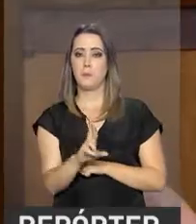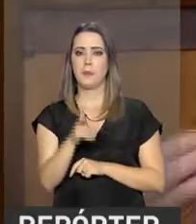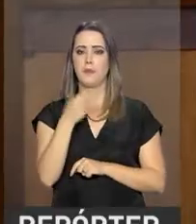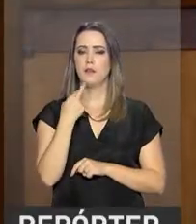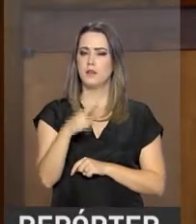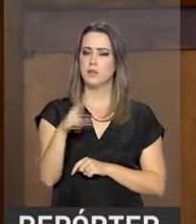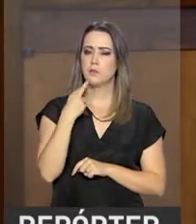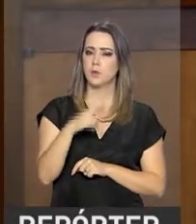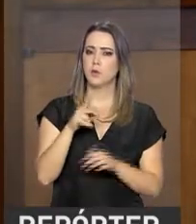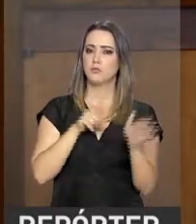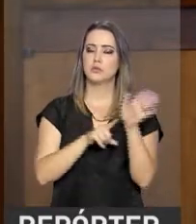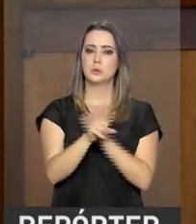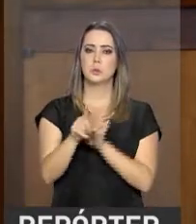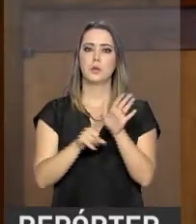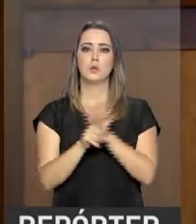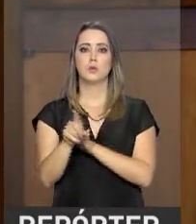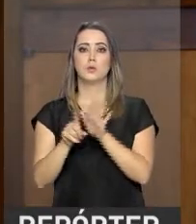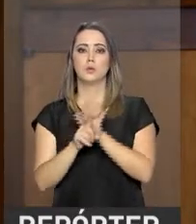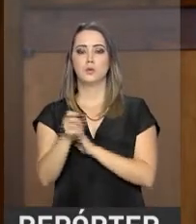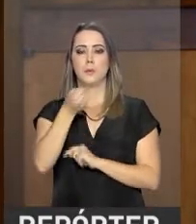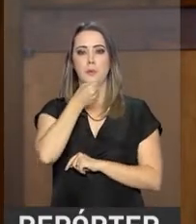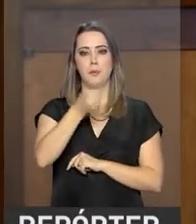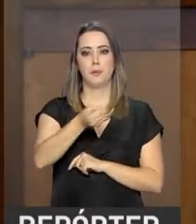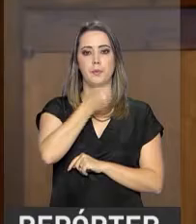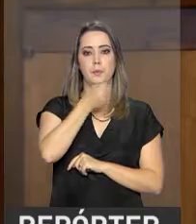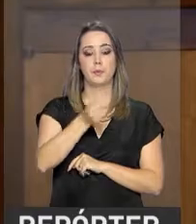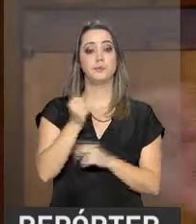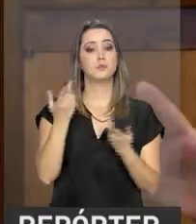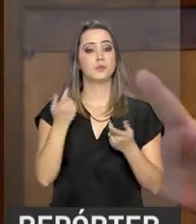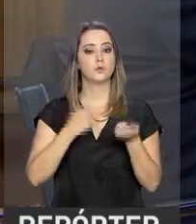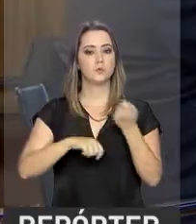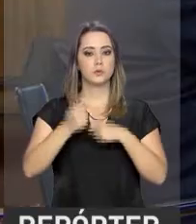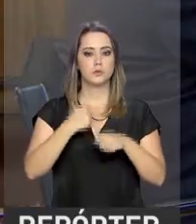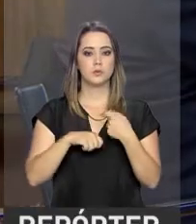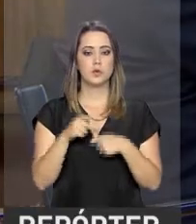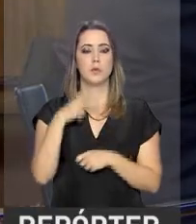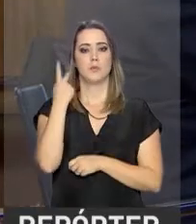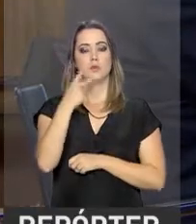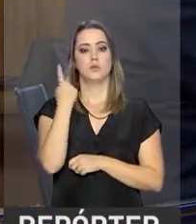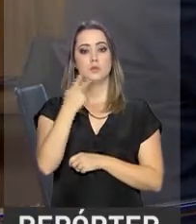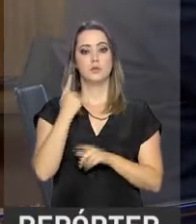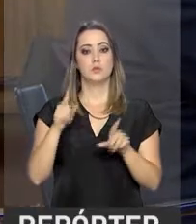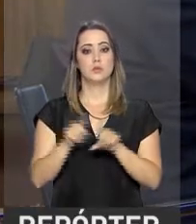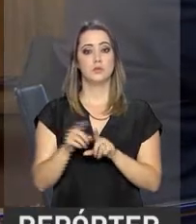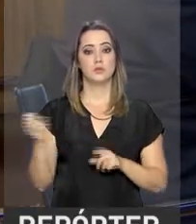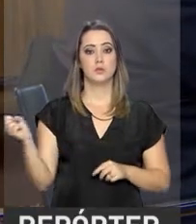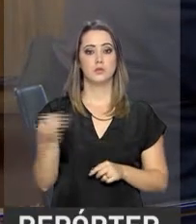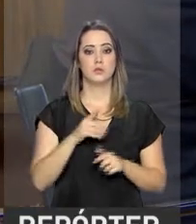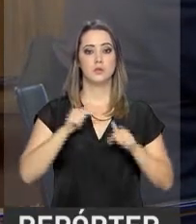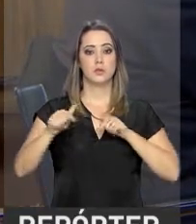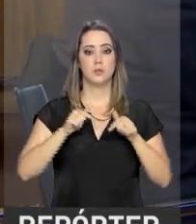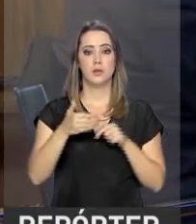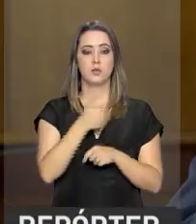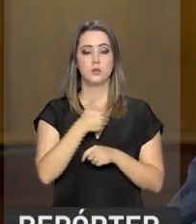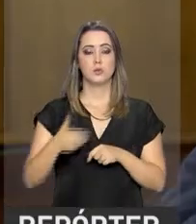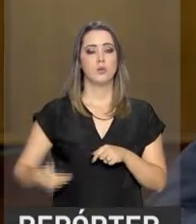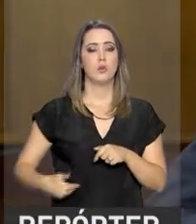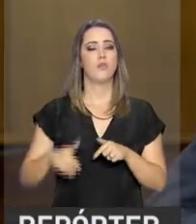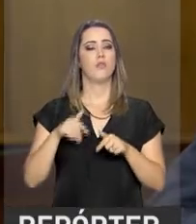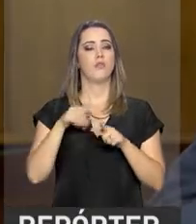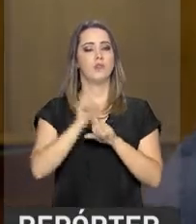respondeu a perguntas dos jornalistas da casa sobre economia política e atuação do governo na área social